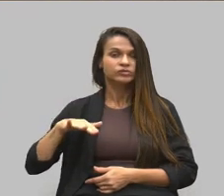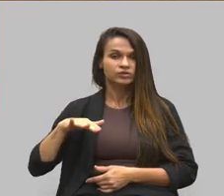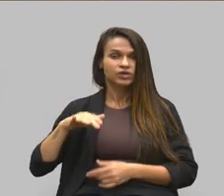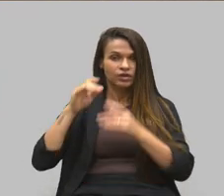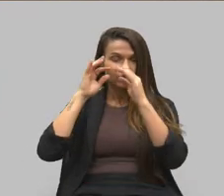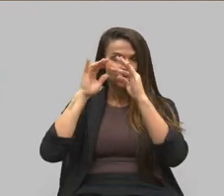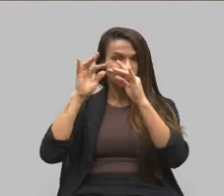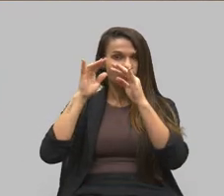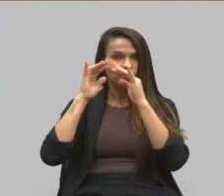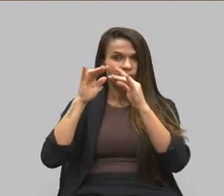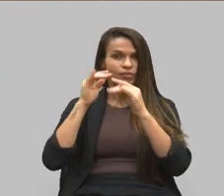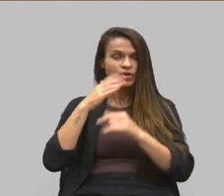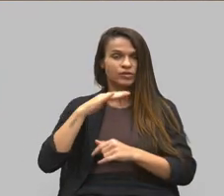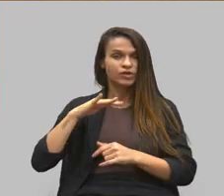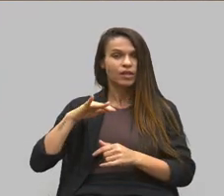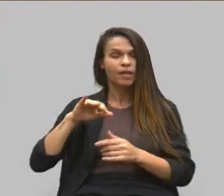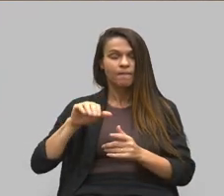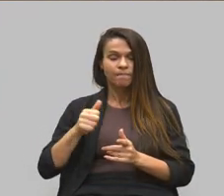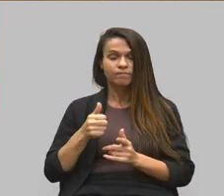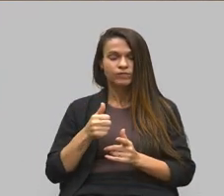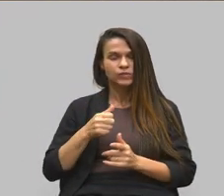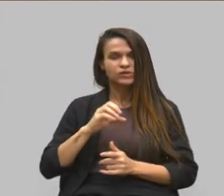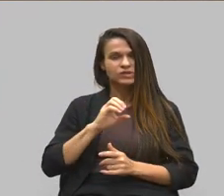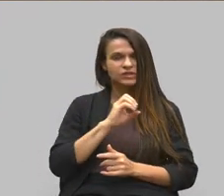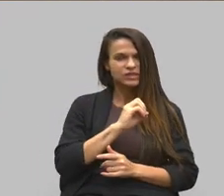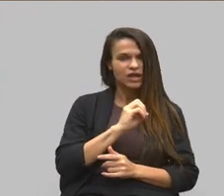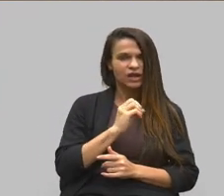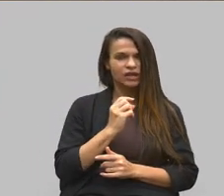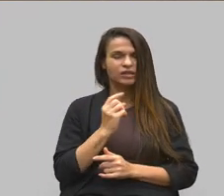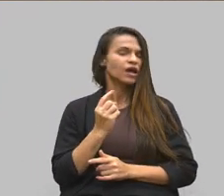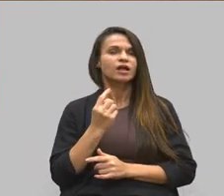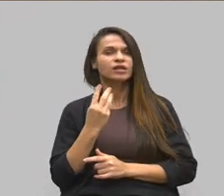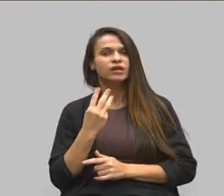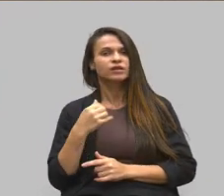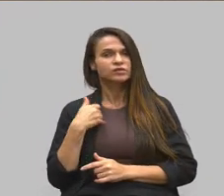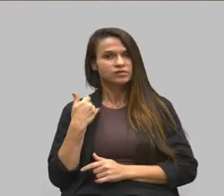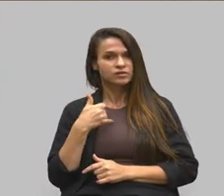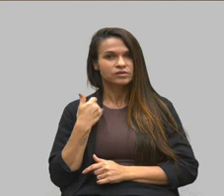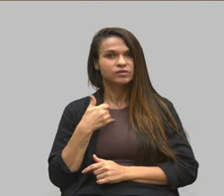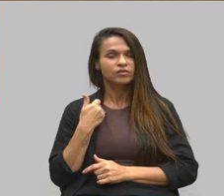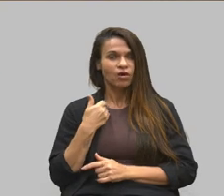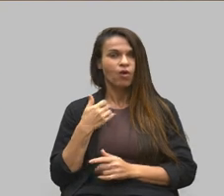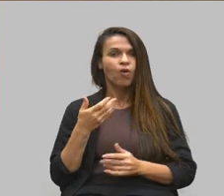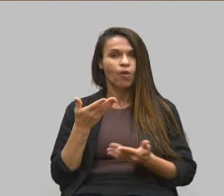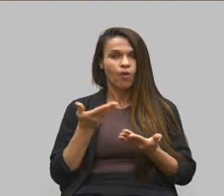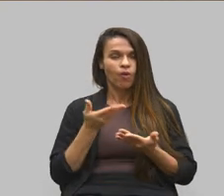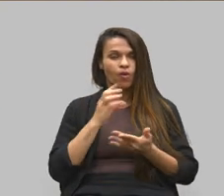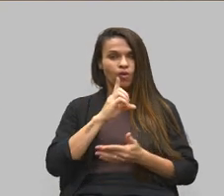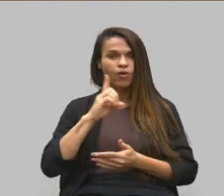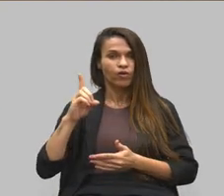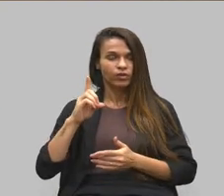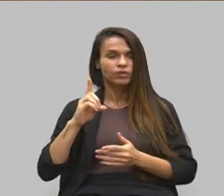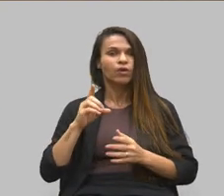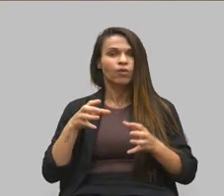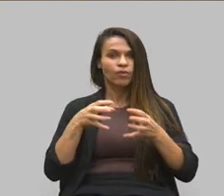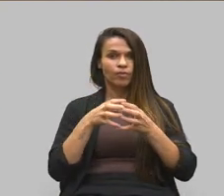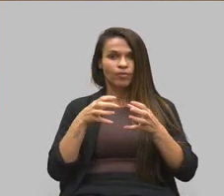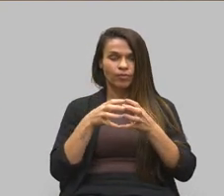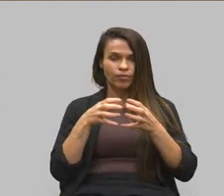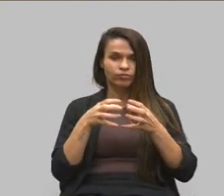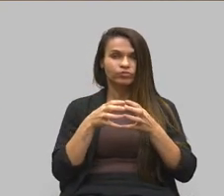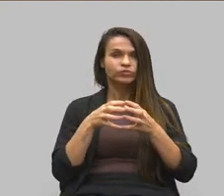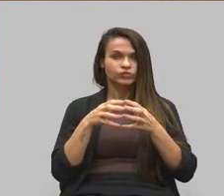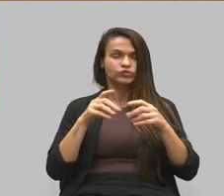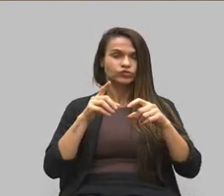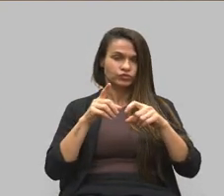eh na primeira infância atualmente a coordena a equipe multidisciplinar do Instituto manud eh